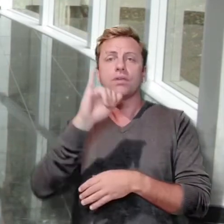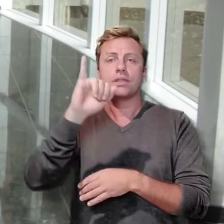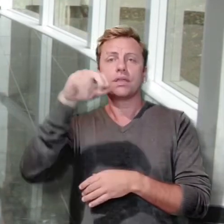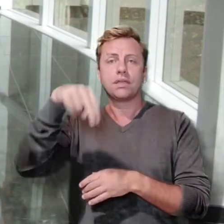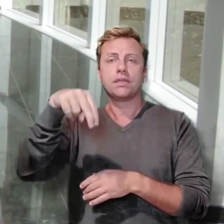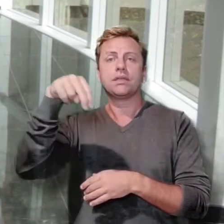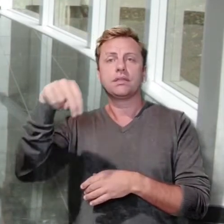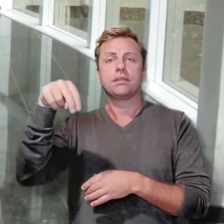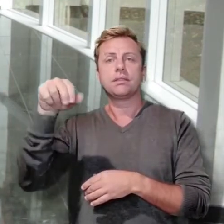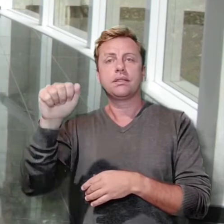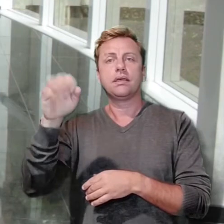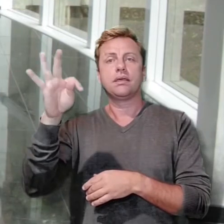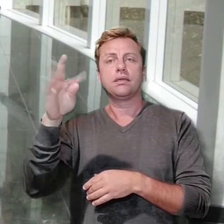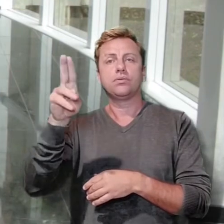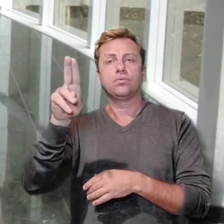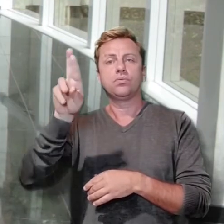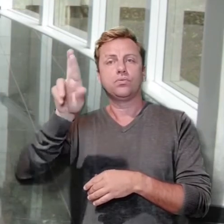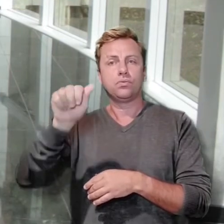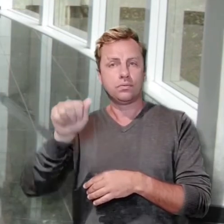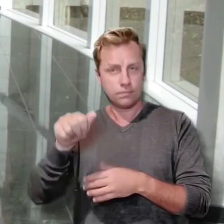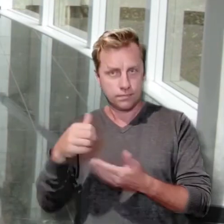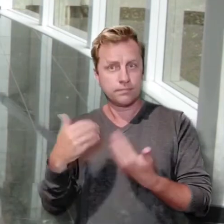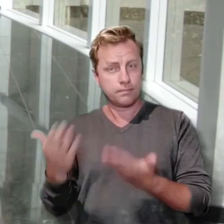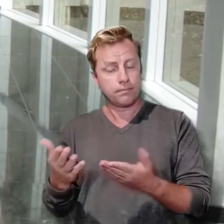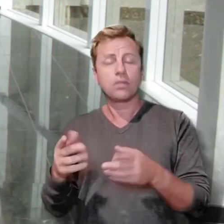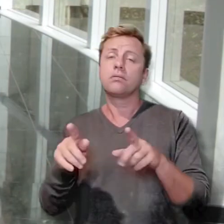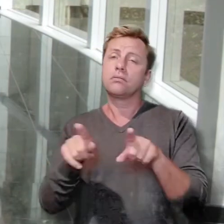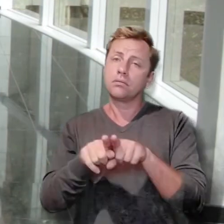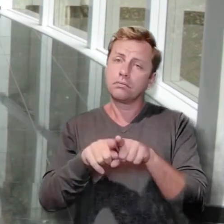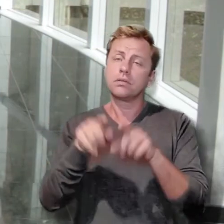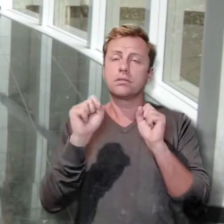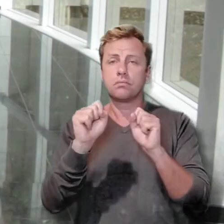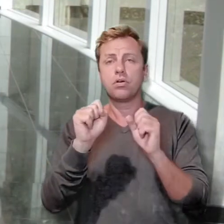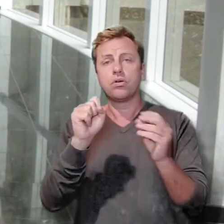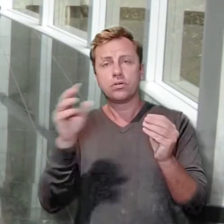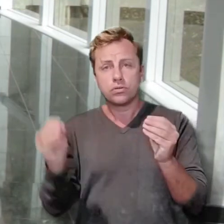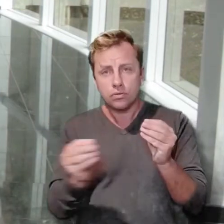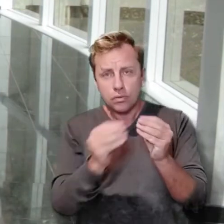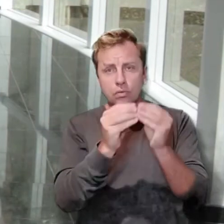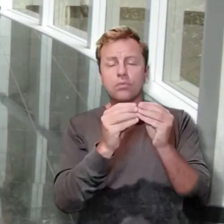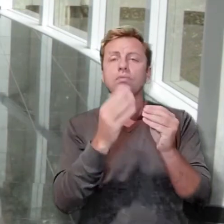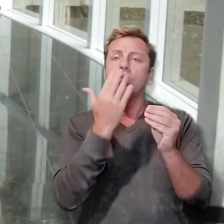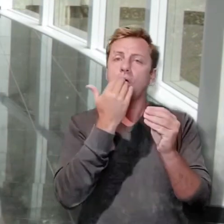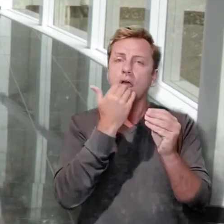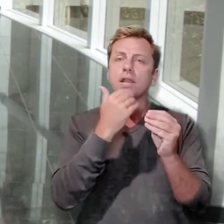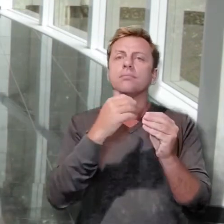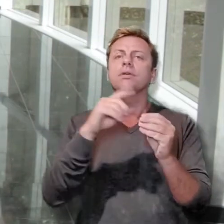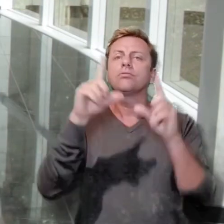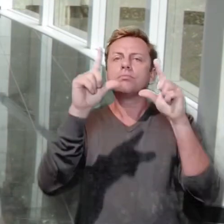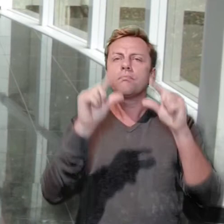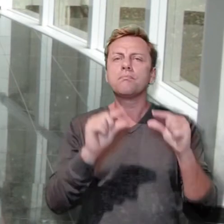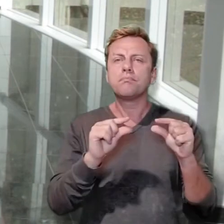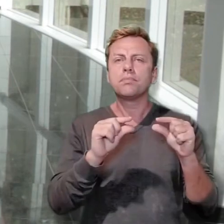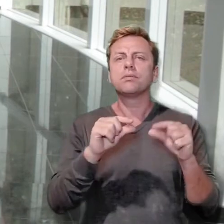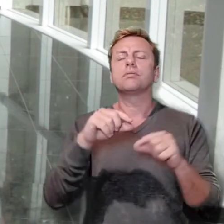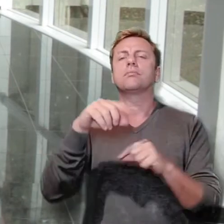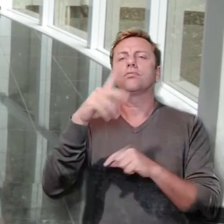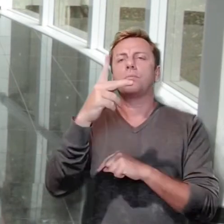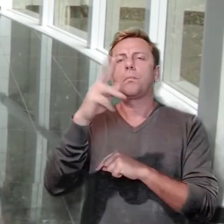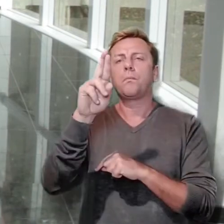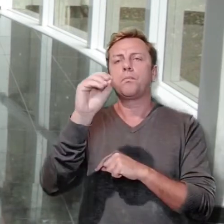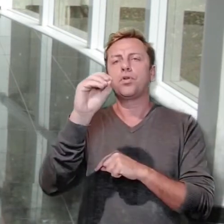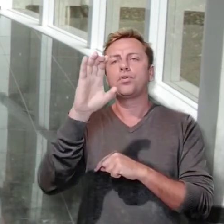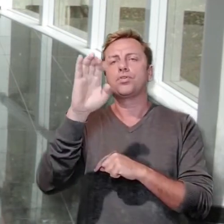são alimentos in natura. Ou você pode também compor com alimentos chamados de